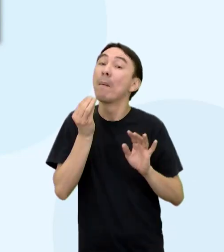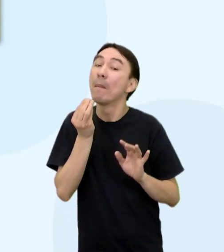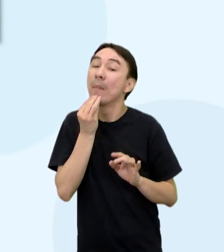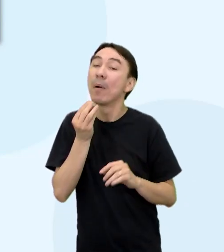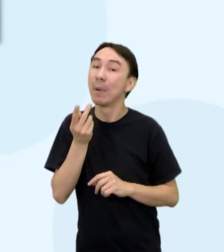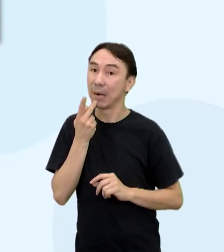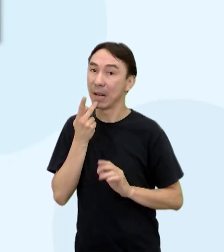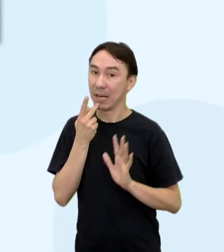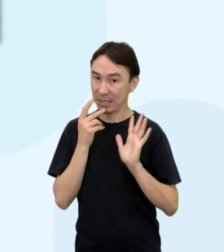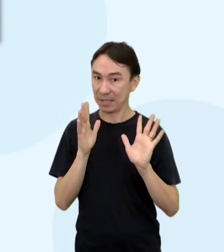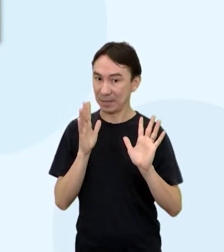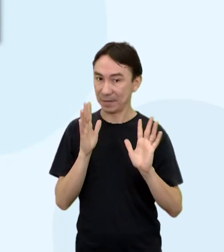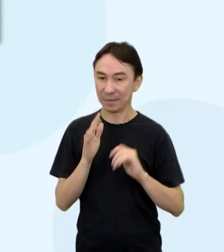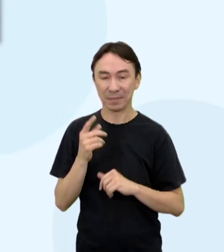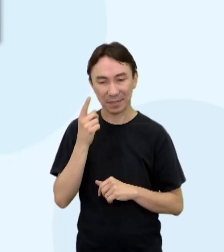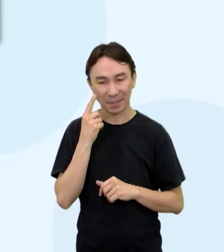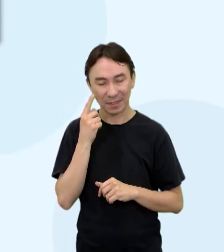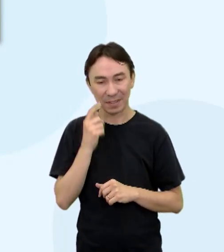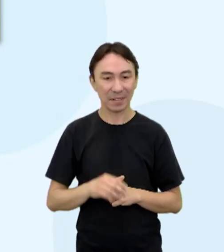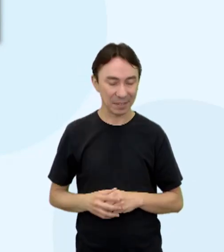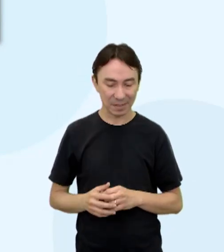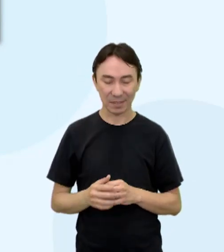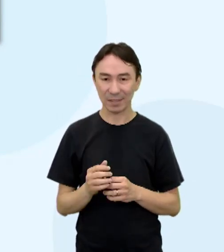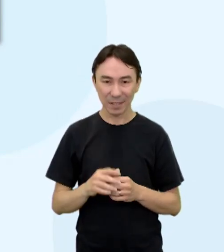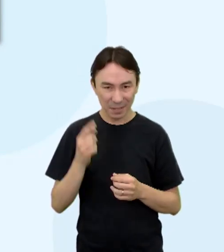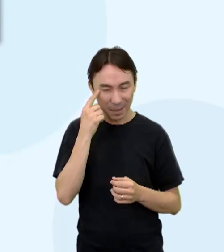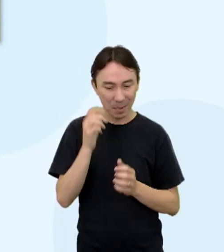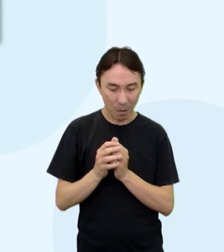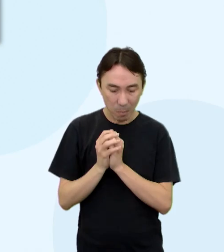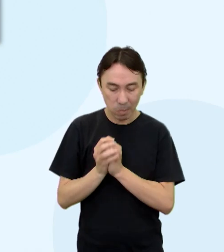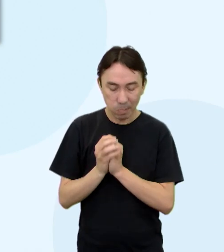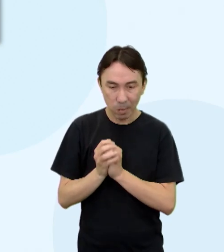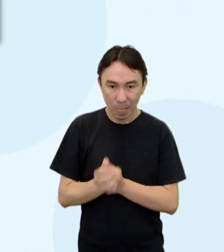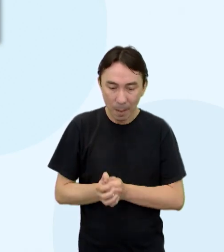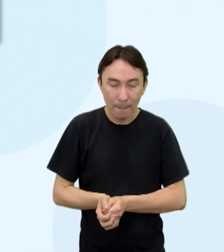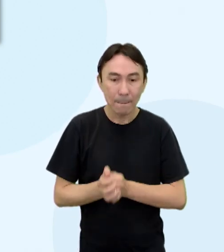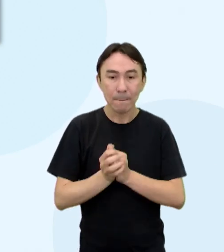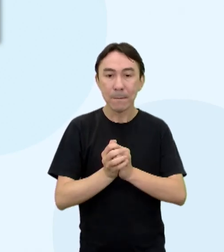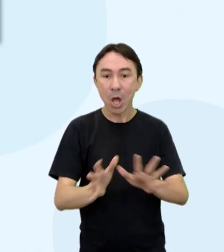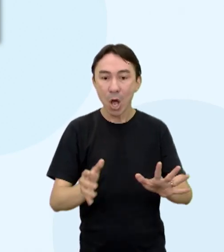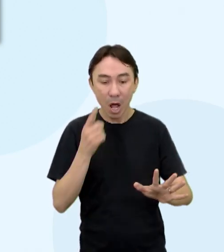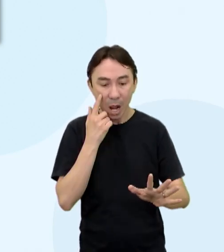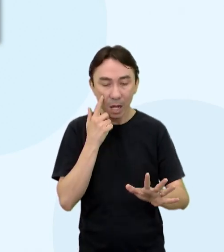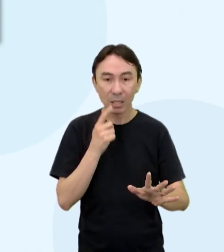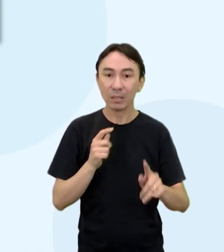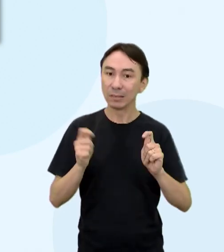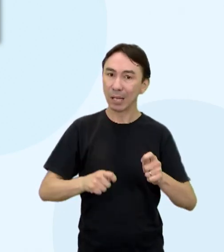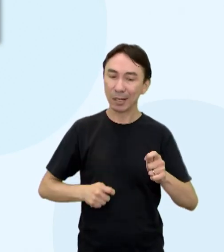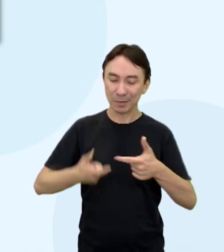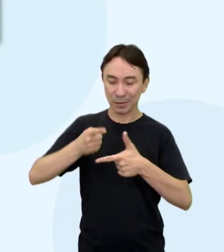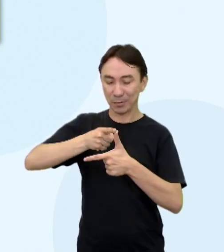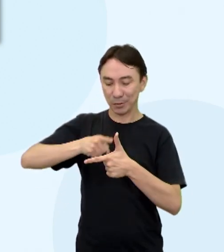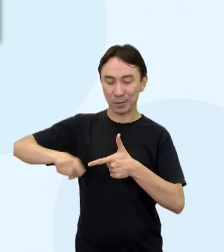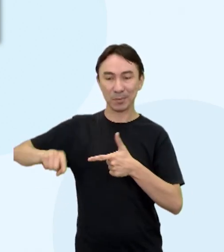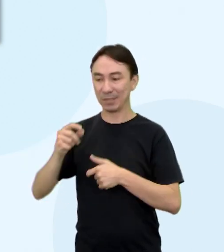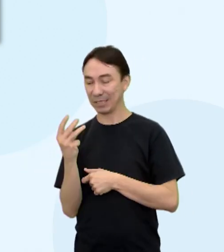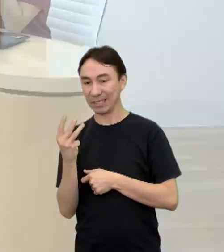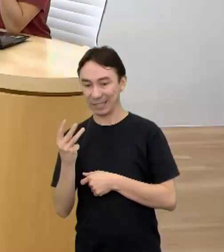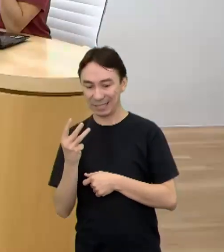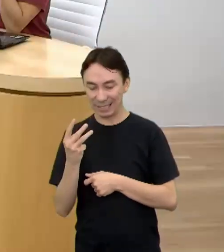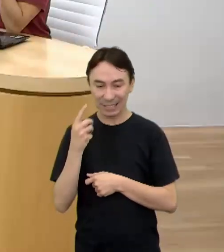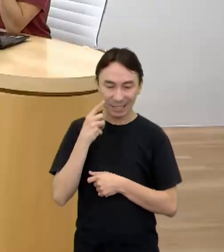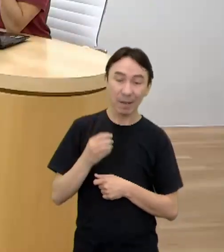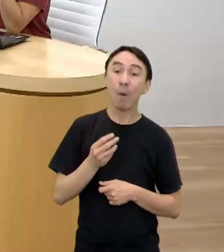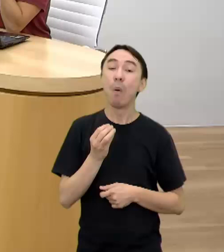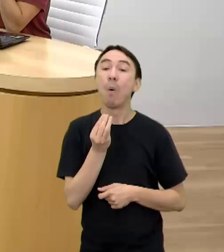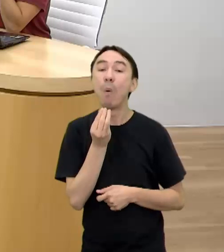no lançamento de um dado, a face voltada para cima ser divisível por 3? Essa a gente sabe, né, Osmar? Essa a gente